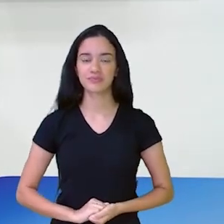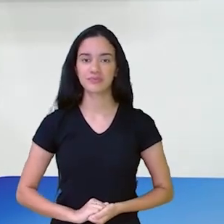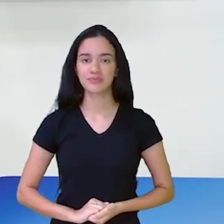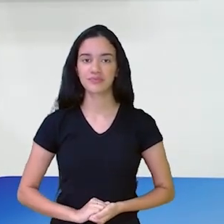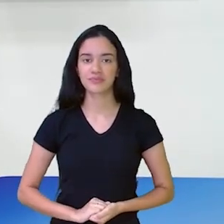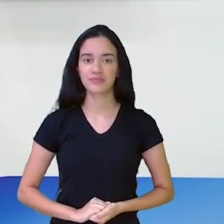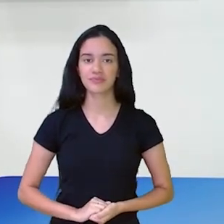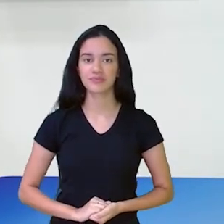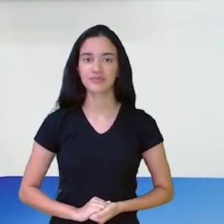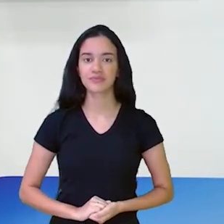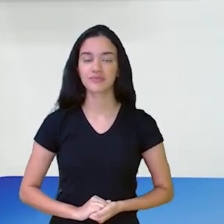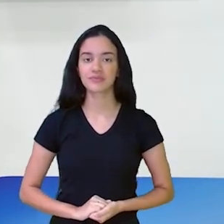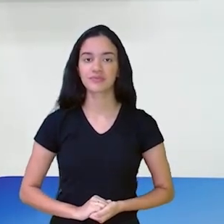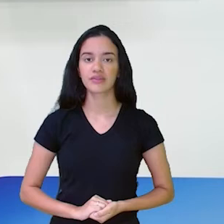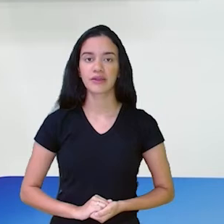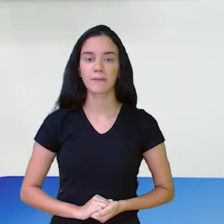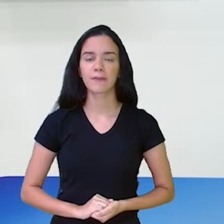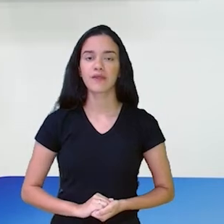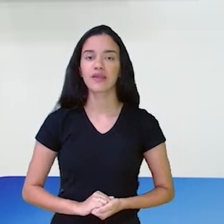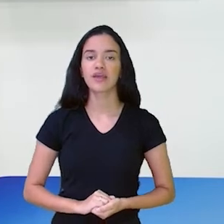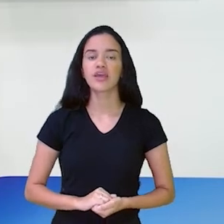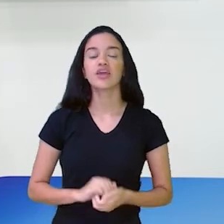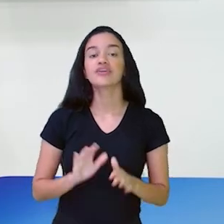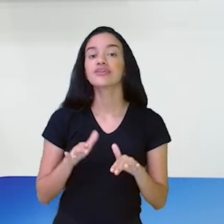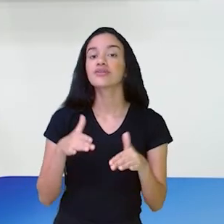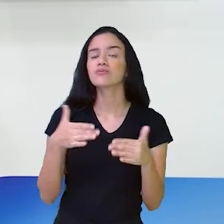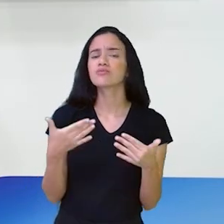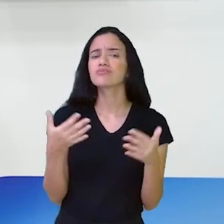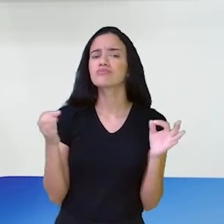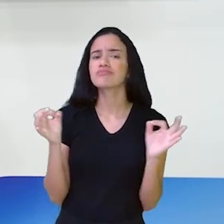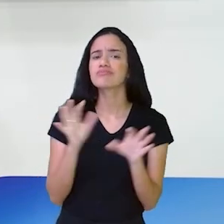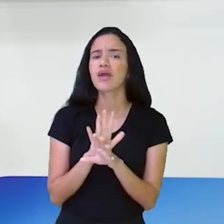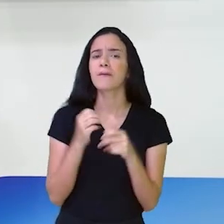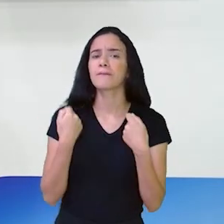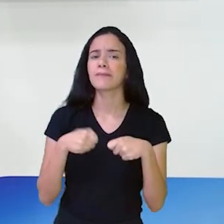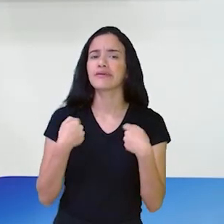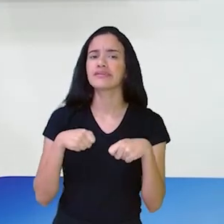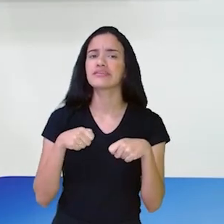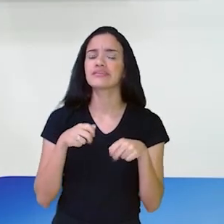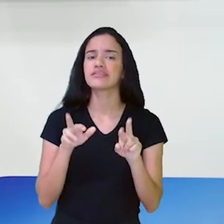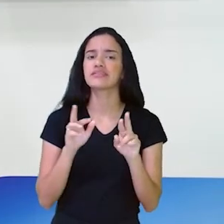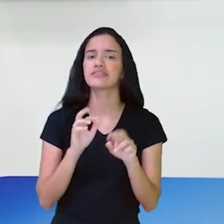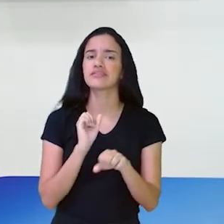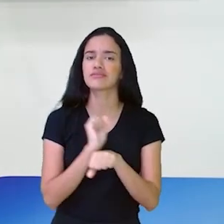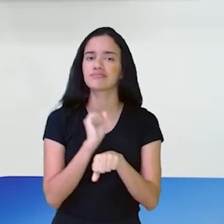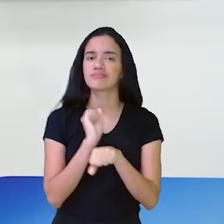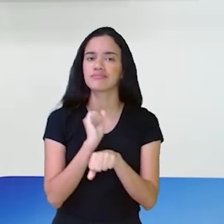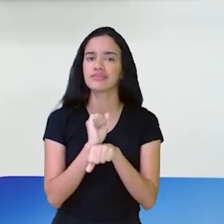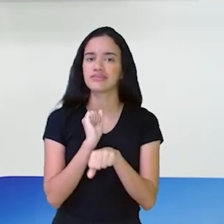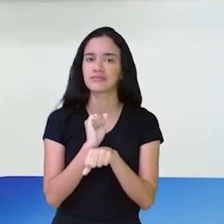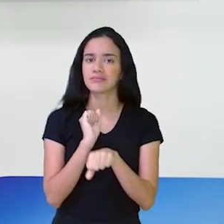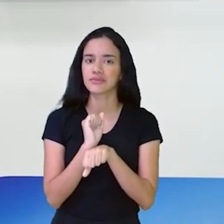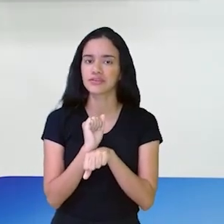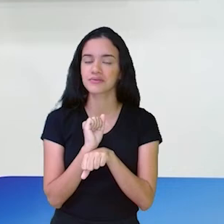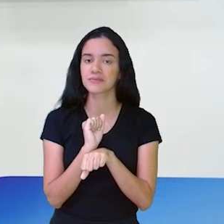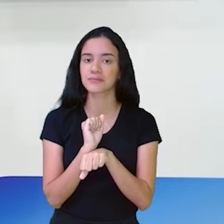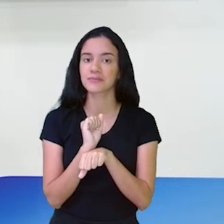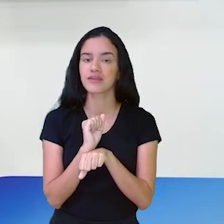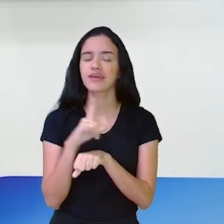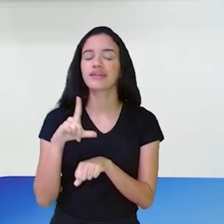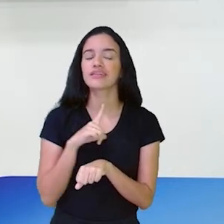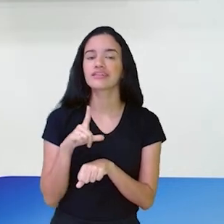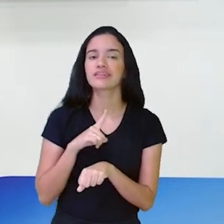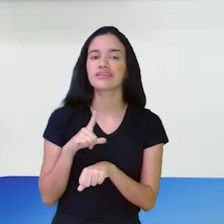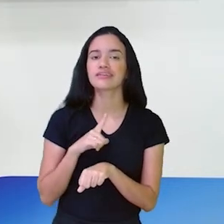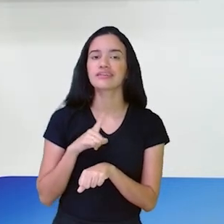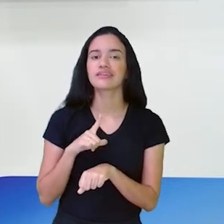E aí você, quando tiver seco, a gente precisa esperar que essa arte ela fique seca, tá? Tem que ter a